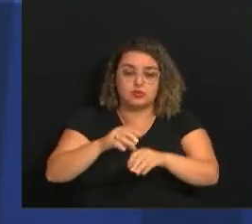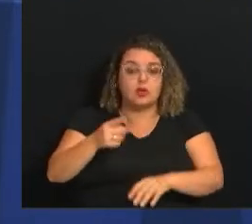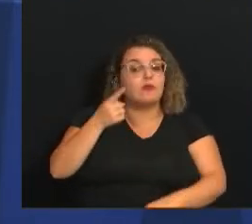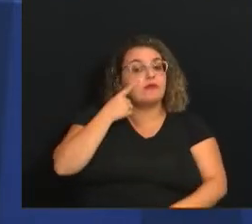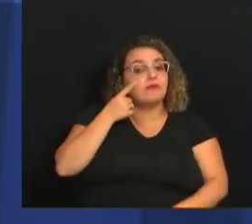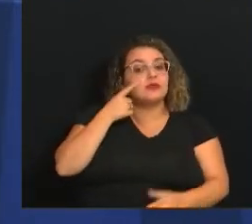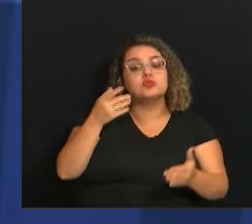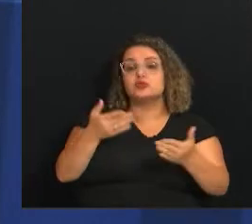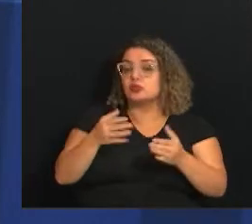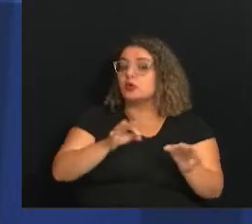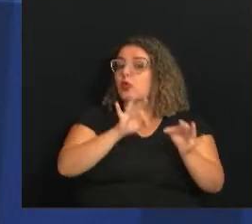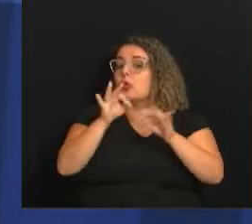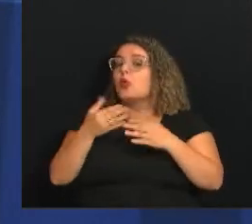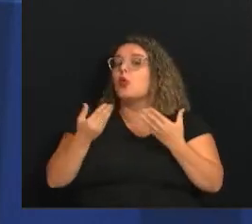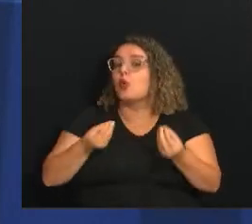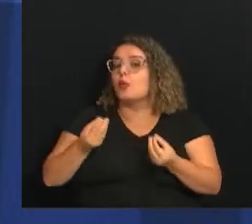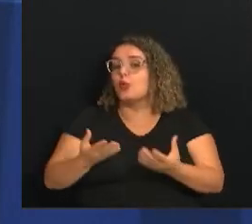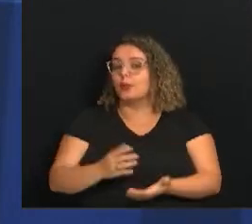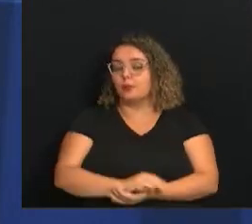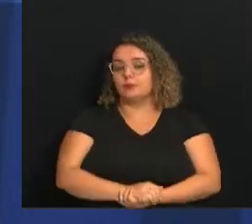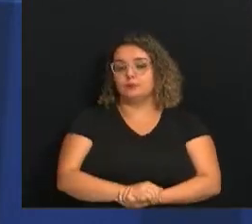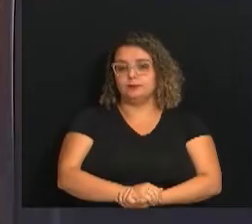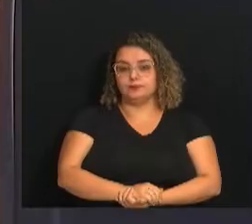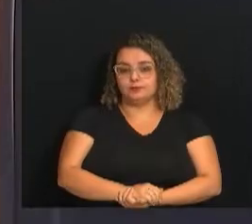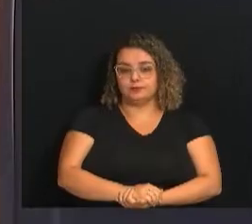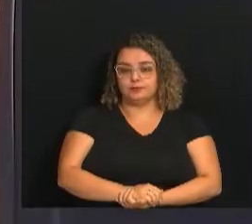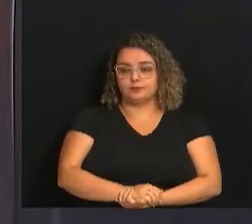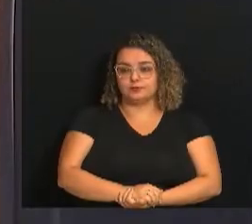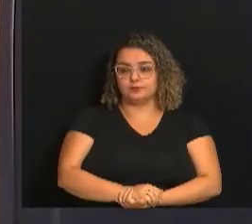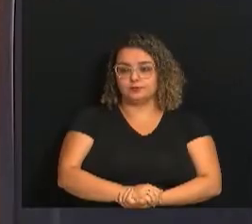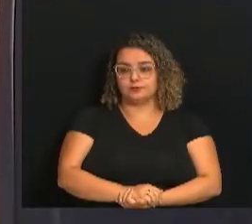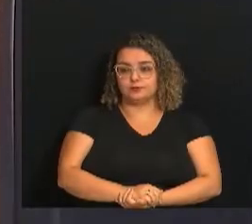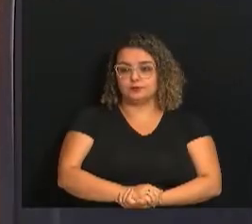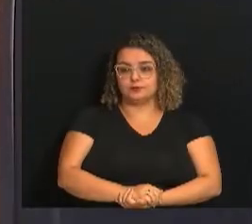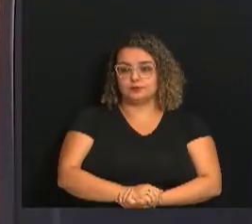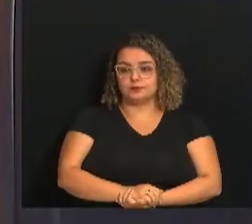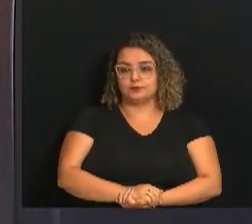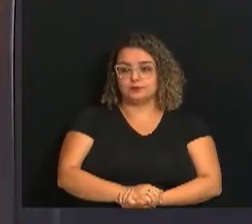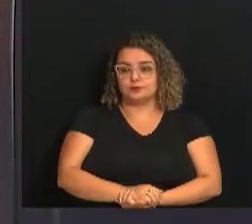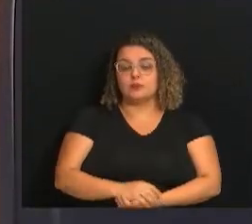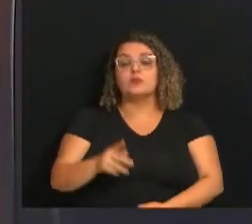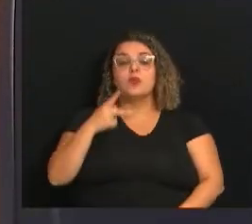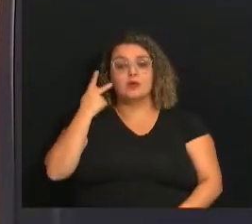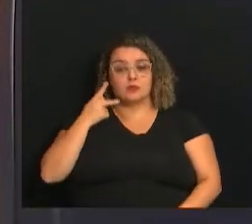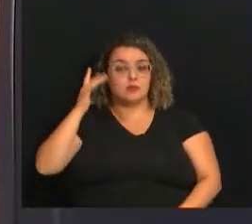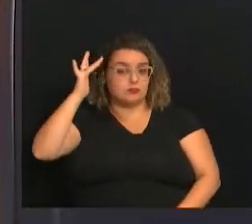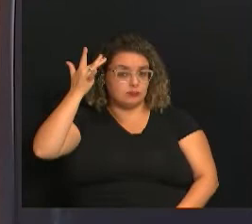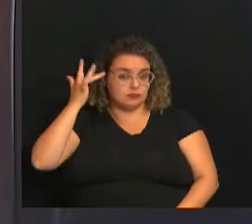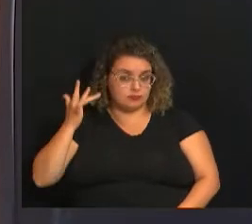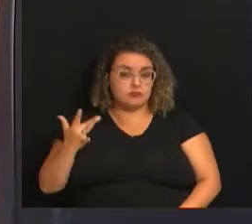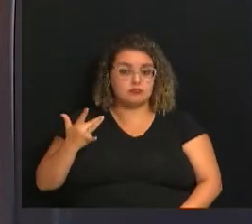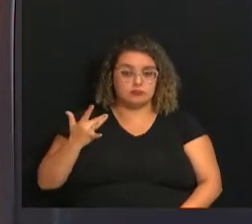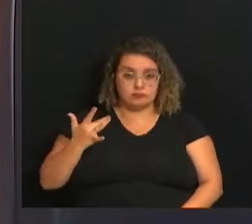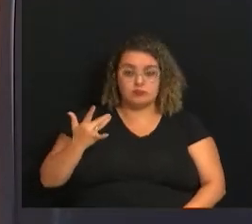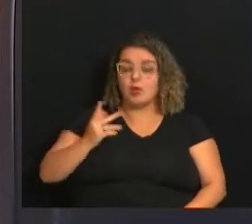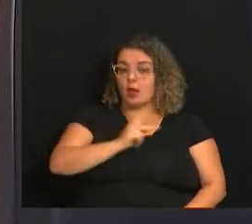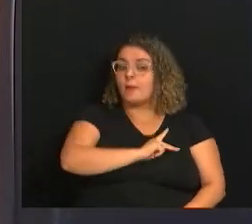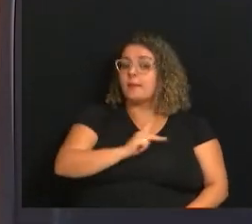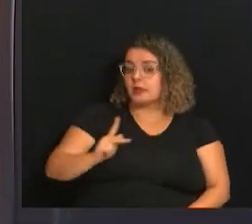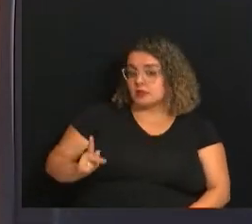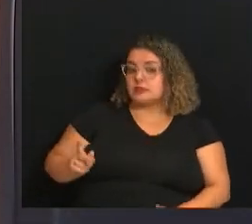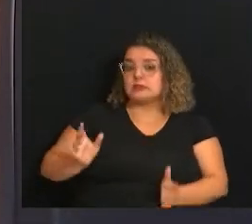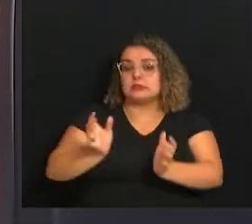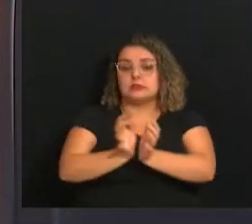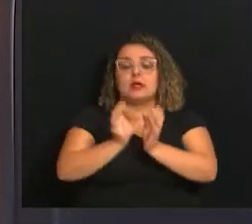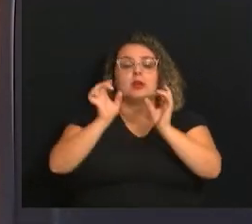Acompanhe agora como foi. A vereadora Guida Calisto, que é presidente da Comissão